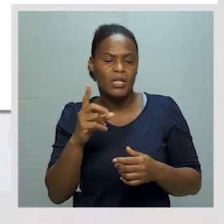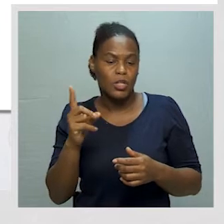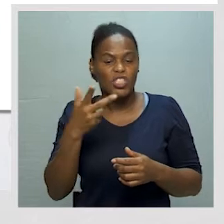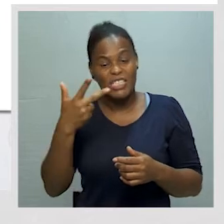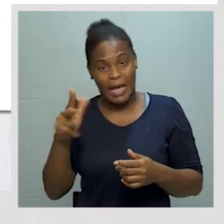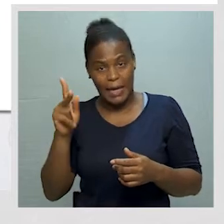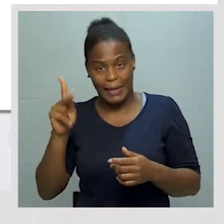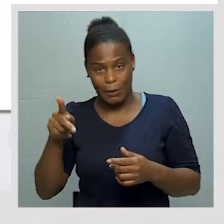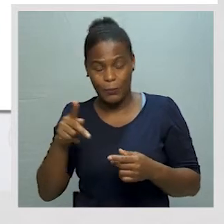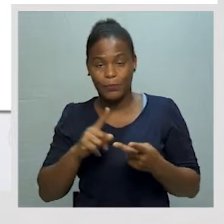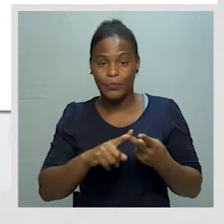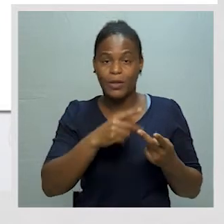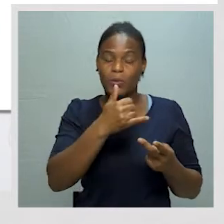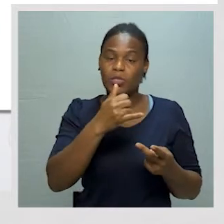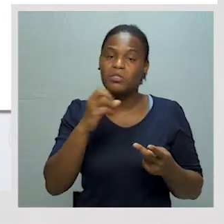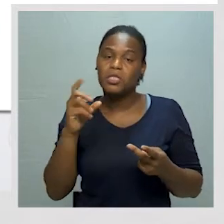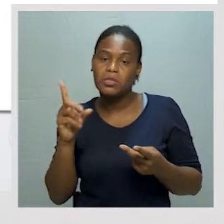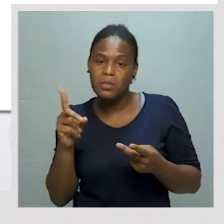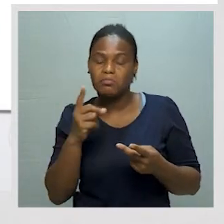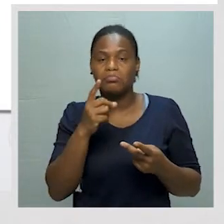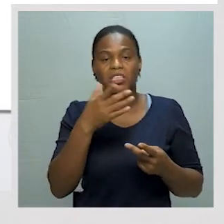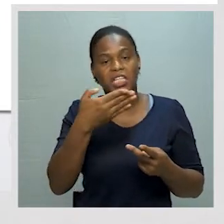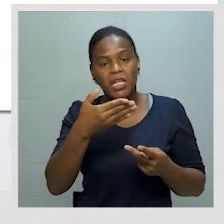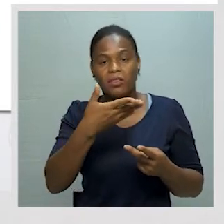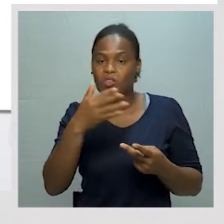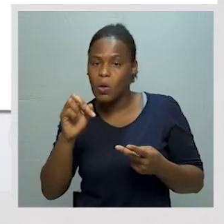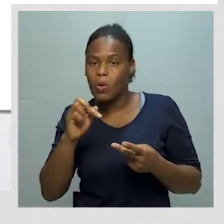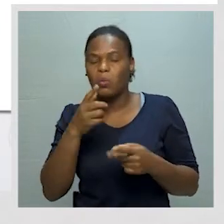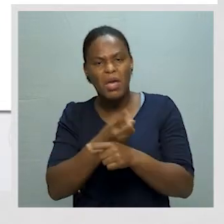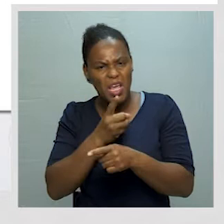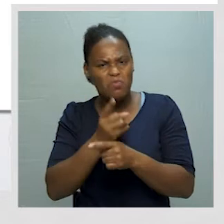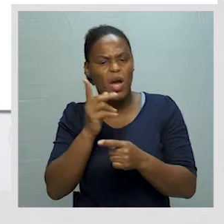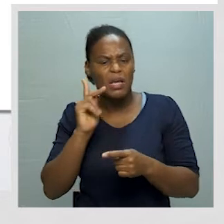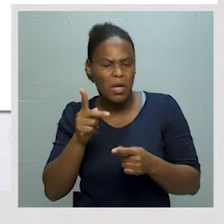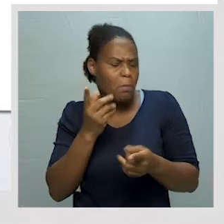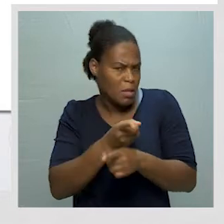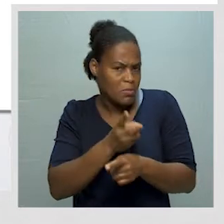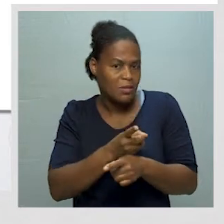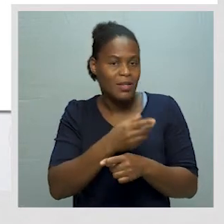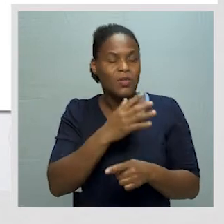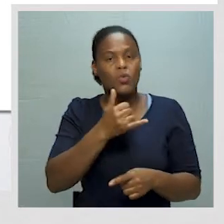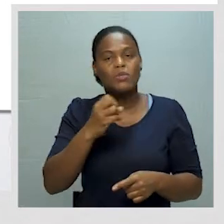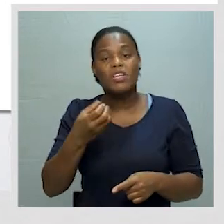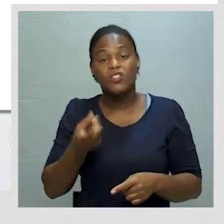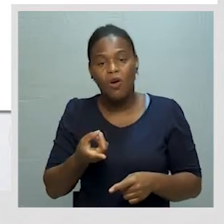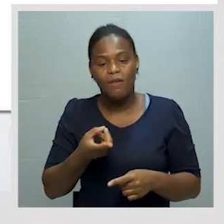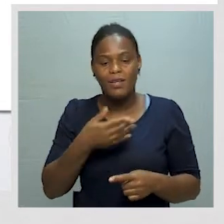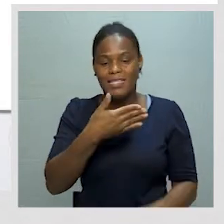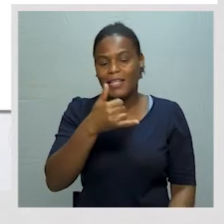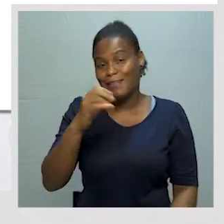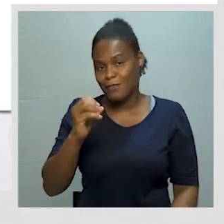kg. Em 2017 e 2018 é a mesma quantidade. E em 2019, de 120